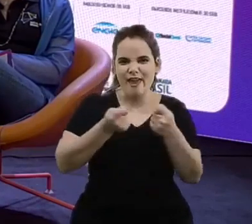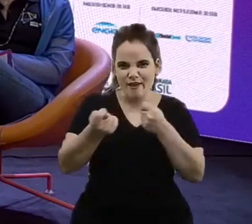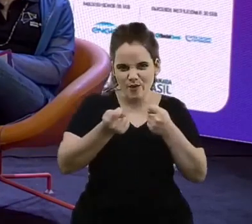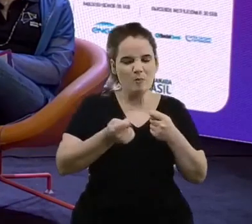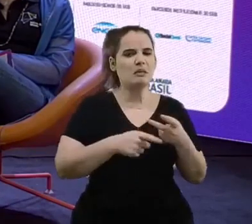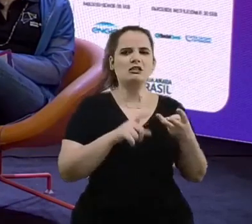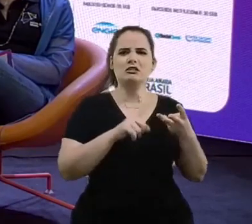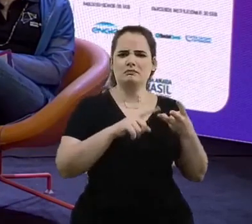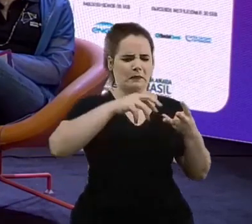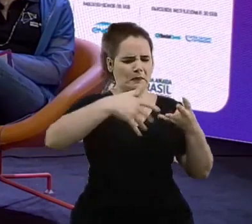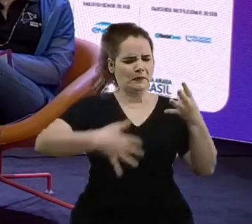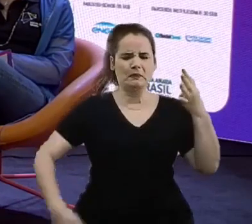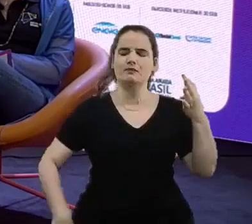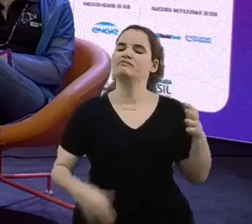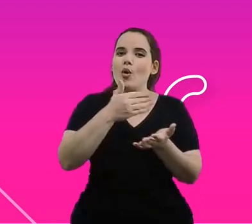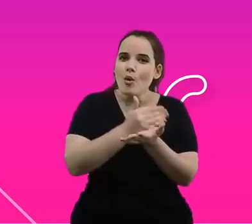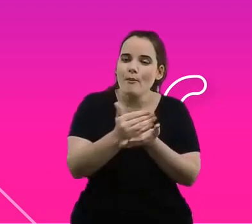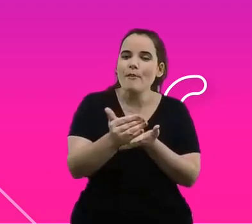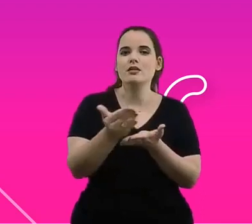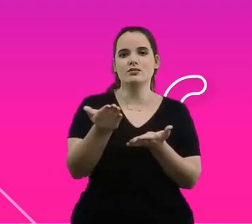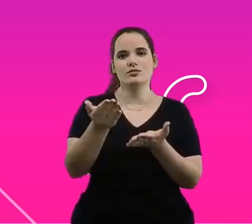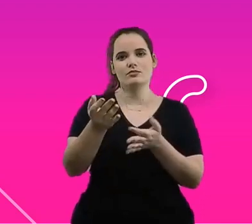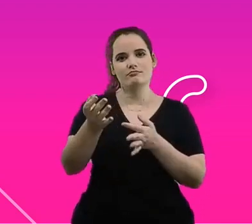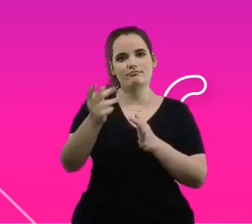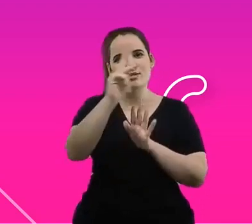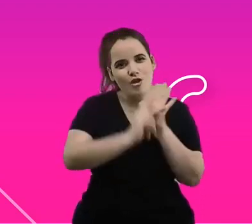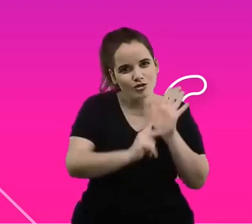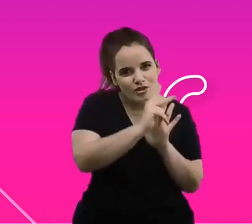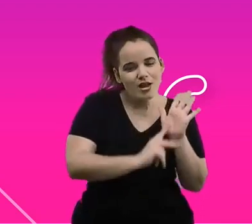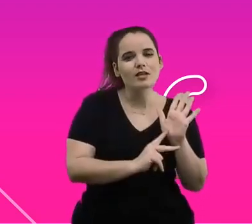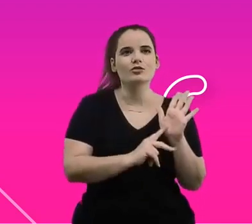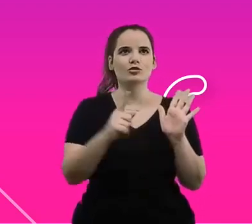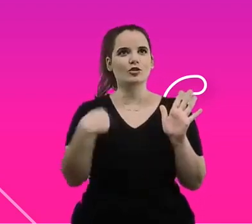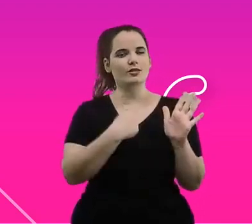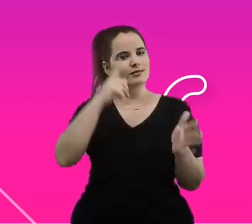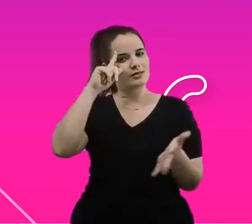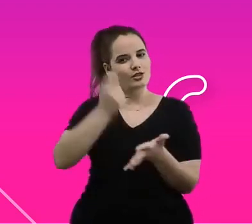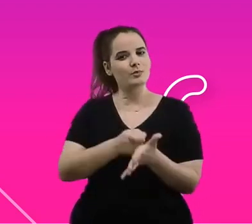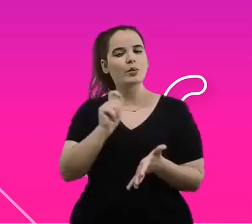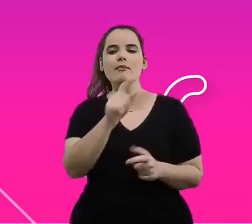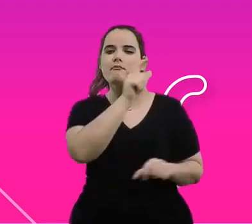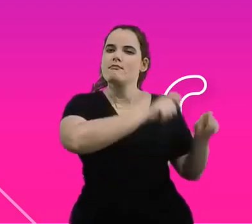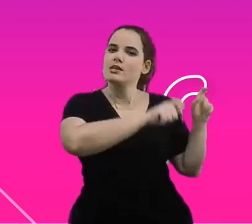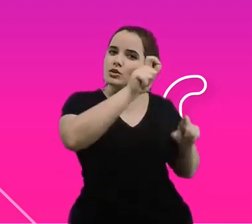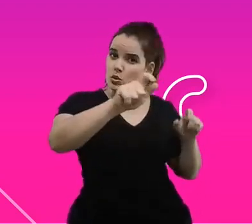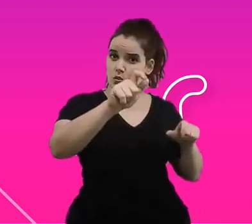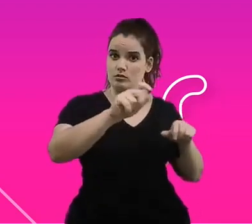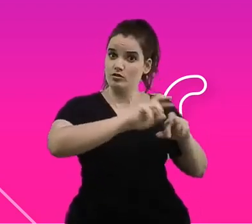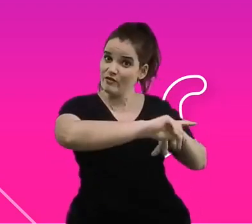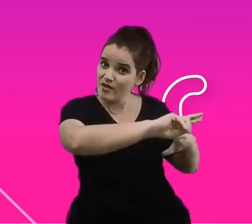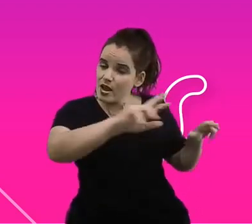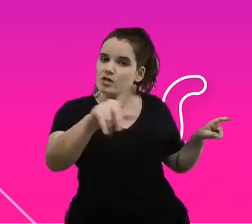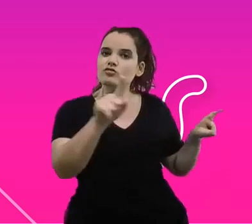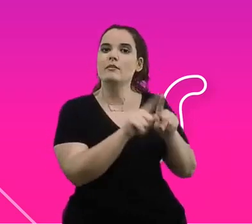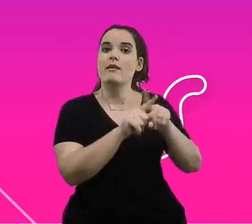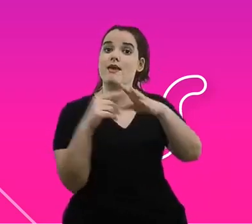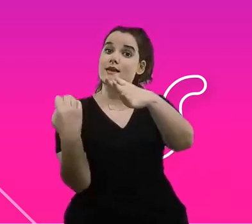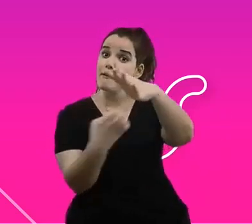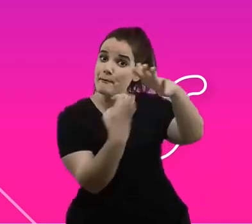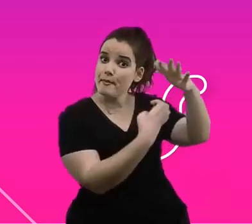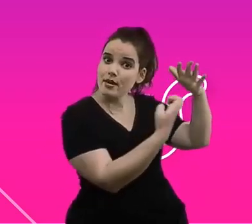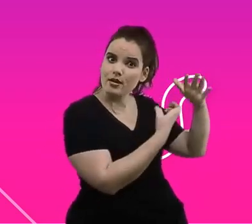falar, eu escrevi aqui umas coisas para falar, falei, gente, eu vou falar isso mesmo, mas eu preciso fazer um adendo. Assim, é claro que a pandemia não passou, os desafios estão aí,